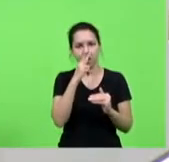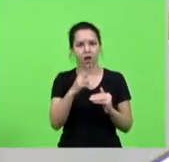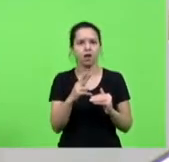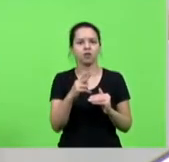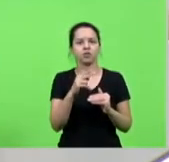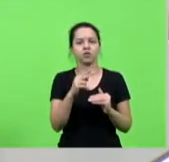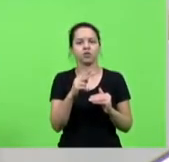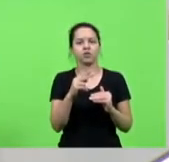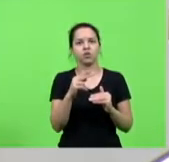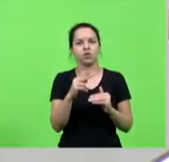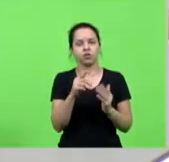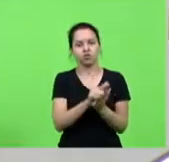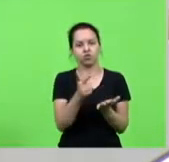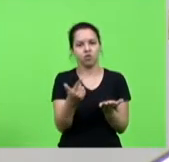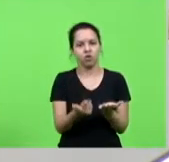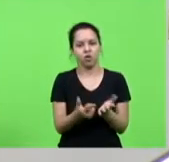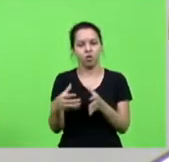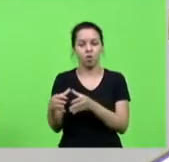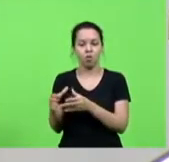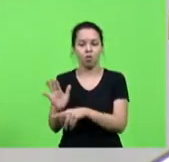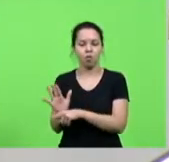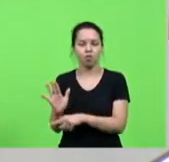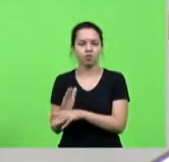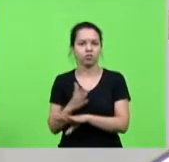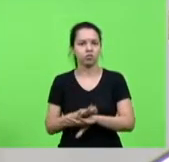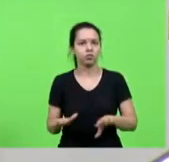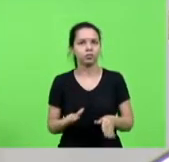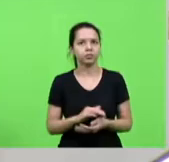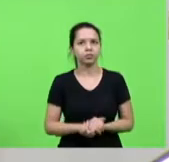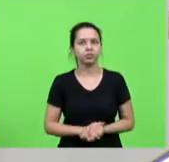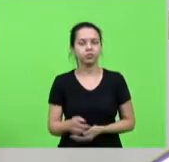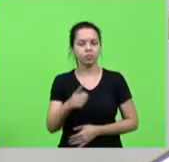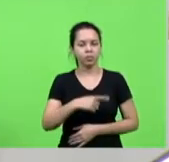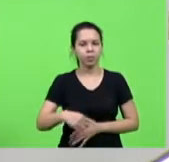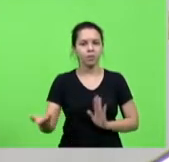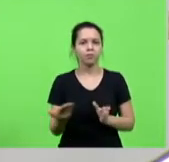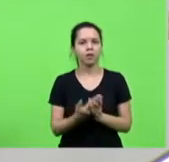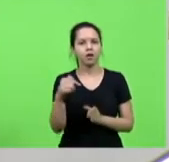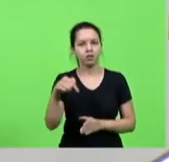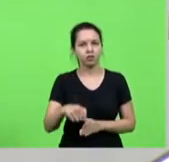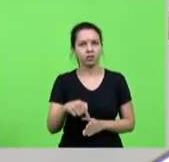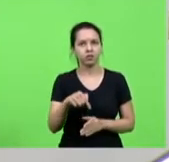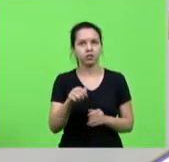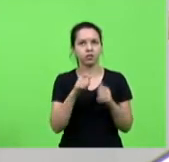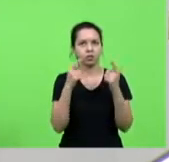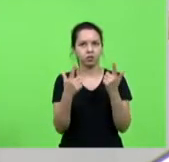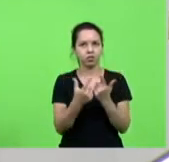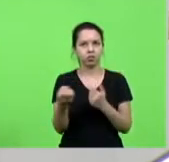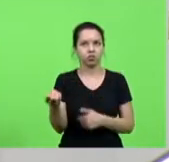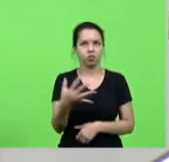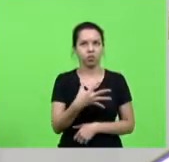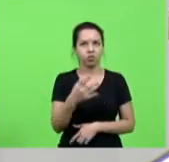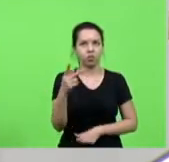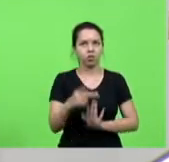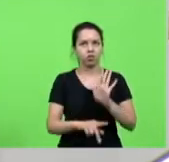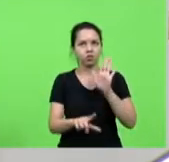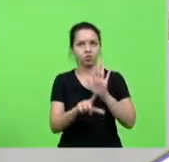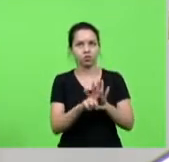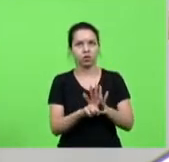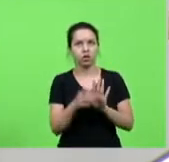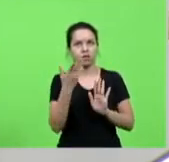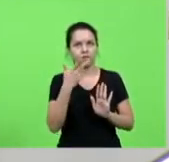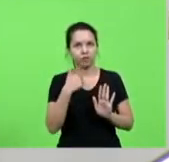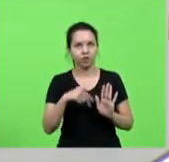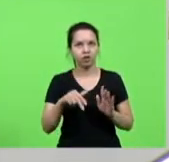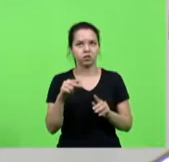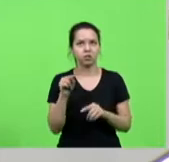Então, vamos lá. Recentemente, nós protocolamos na casa um novo projeto de lei que nós apelidamos de Infância Protegida. É